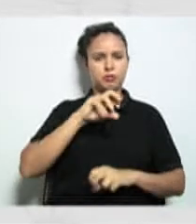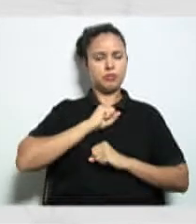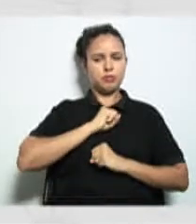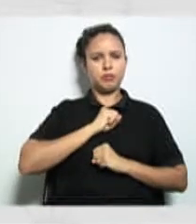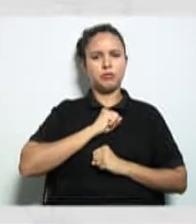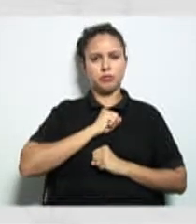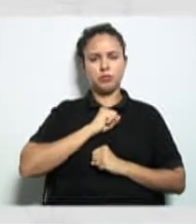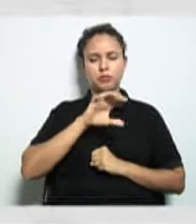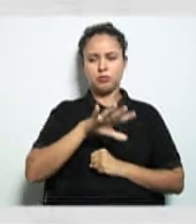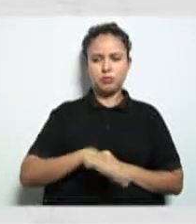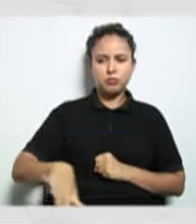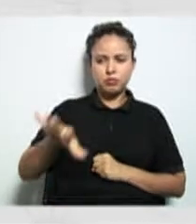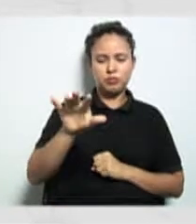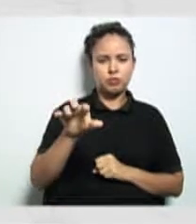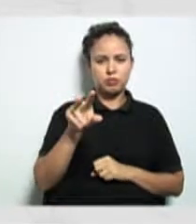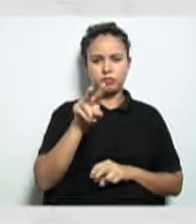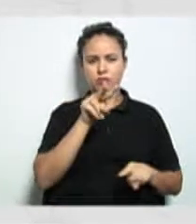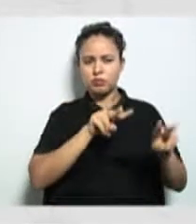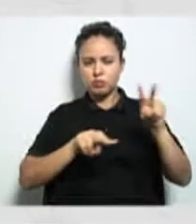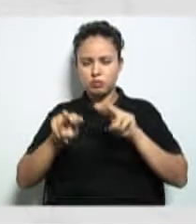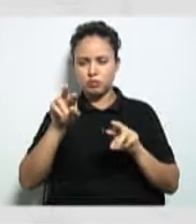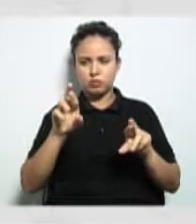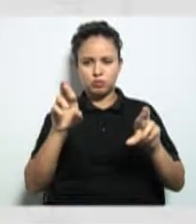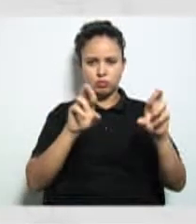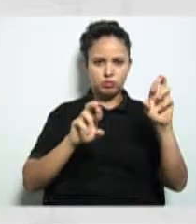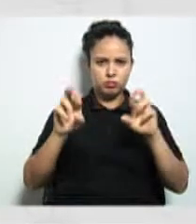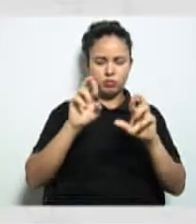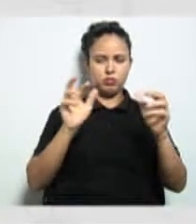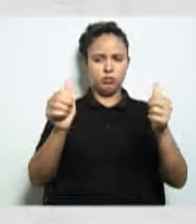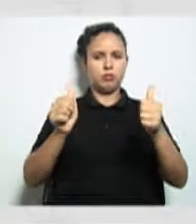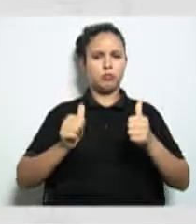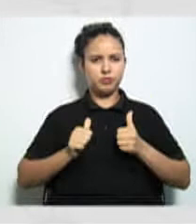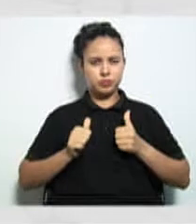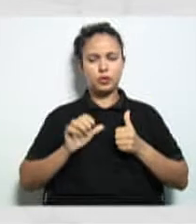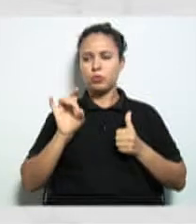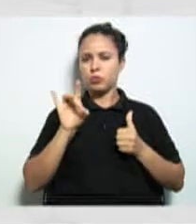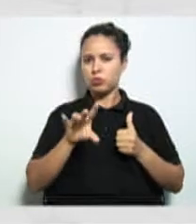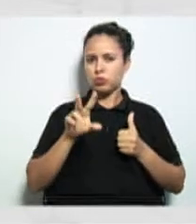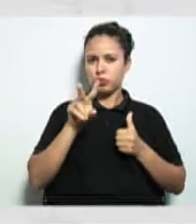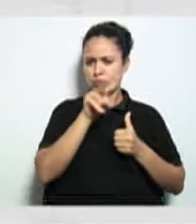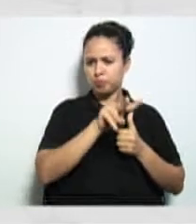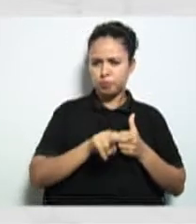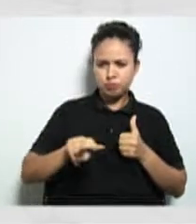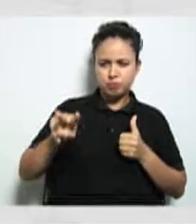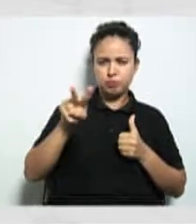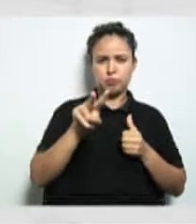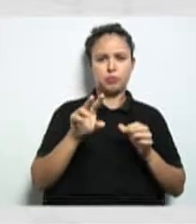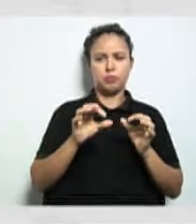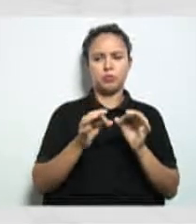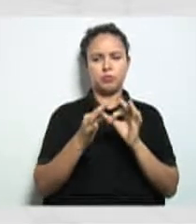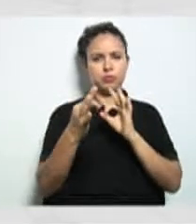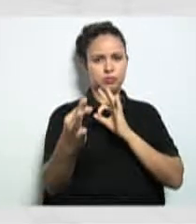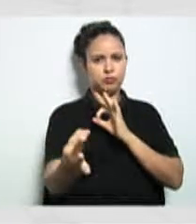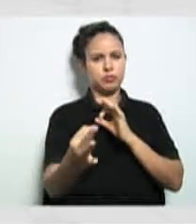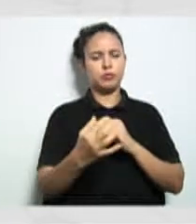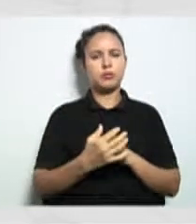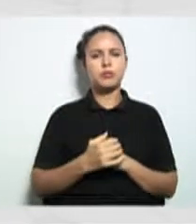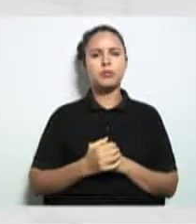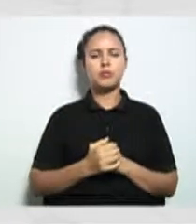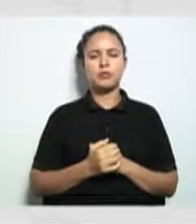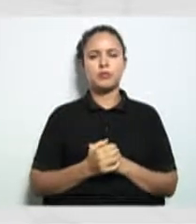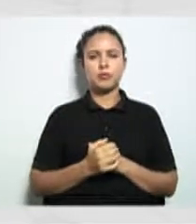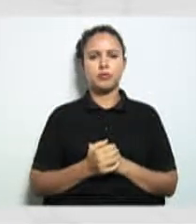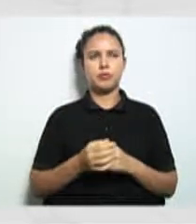a gente observa a realidade, a gente não interfere nela, a gente apenas olha ela com uma certa distância.